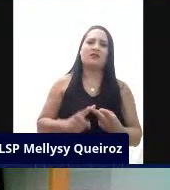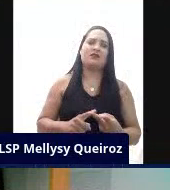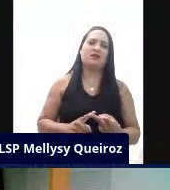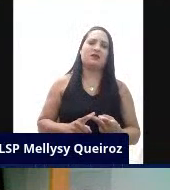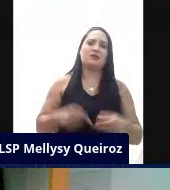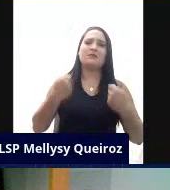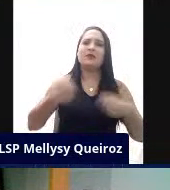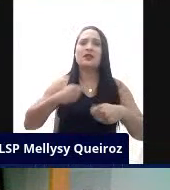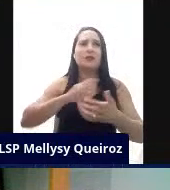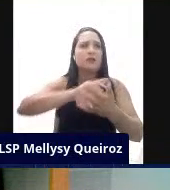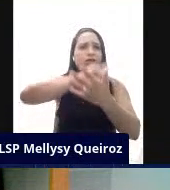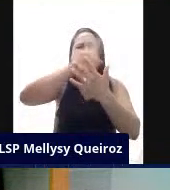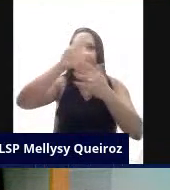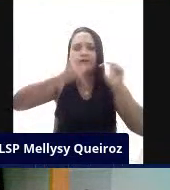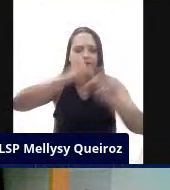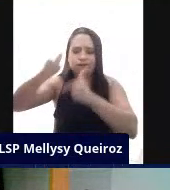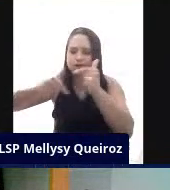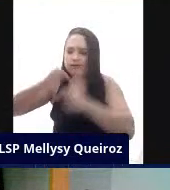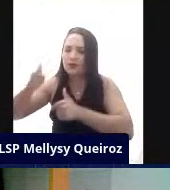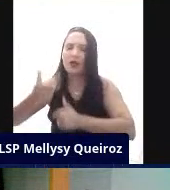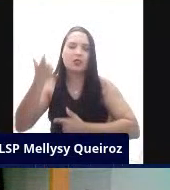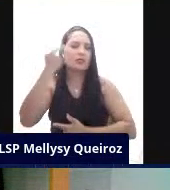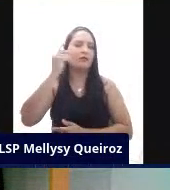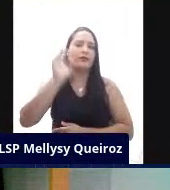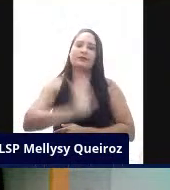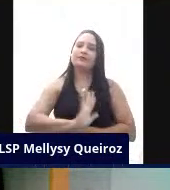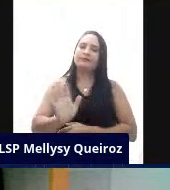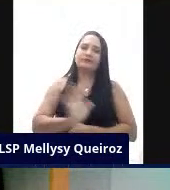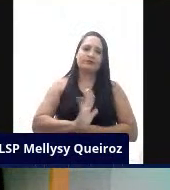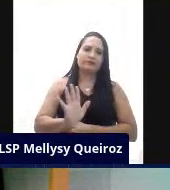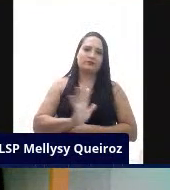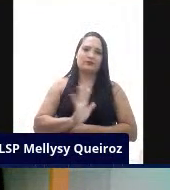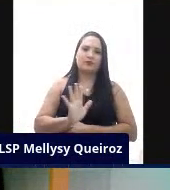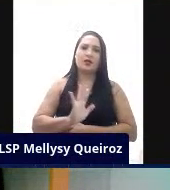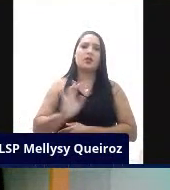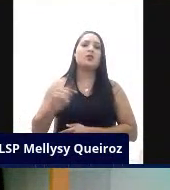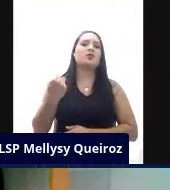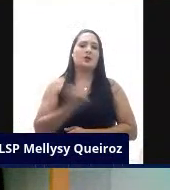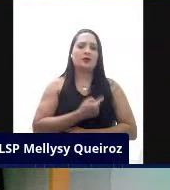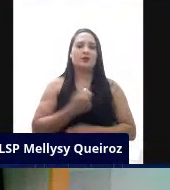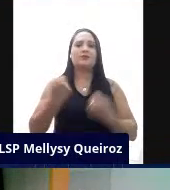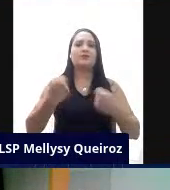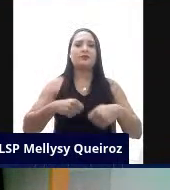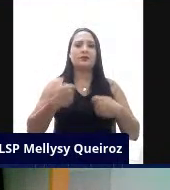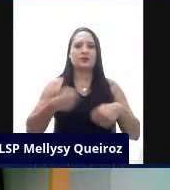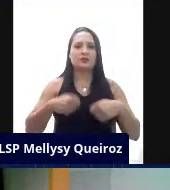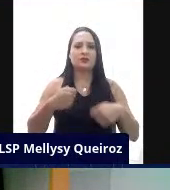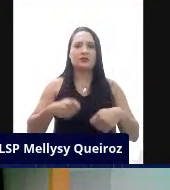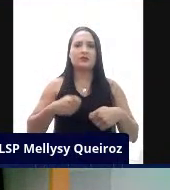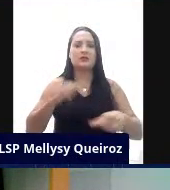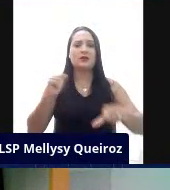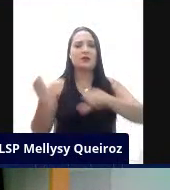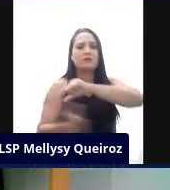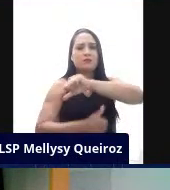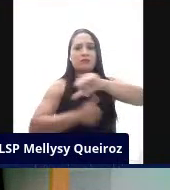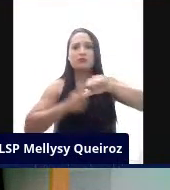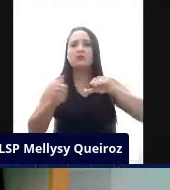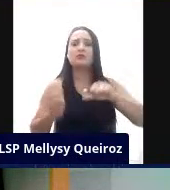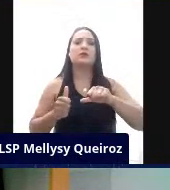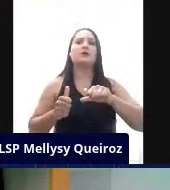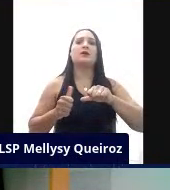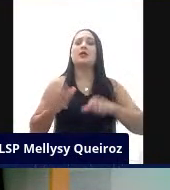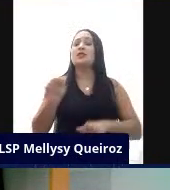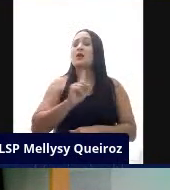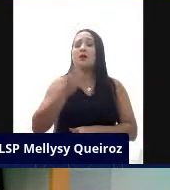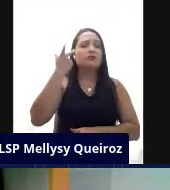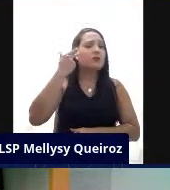tempo. Então, isso não é normal, e a gente tem que desconstruir isso, né, de que eu consigo fazer muita coisa durante o dia. Tipo, não é normal isso, e não faz bem